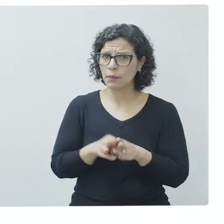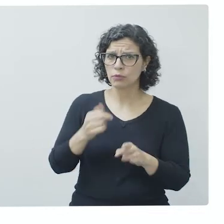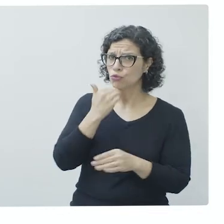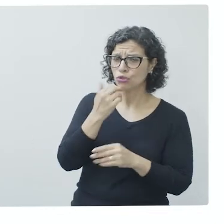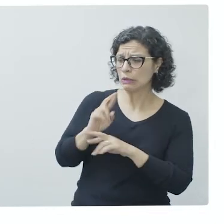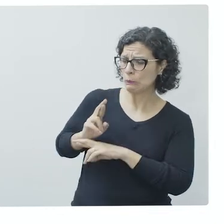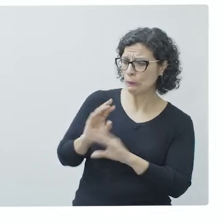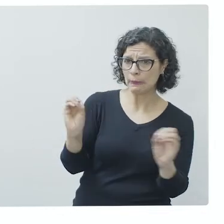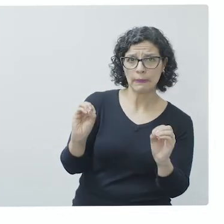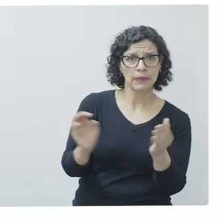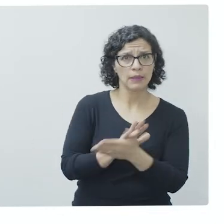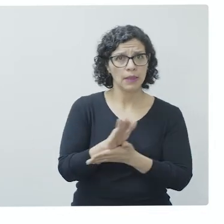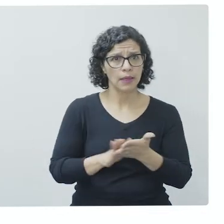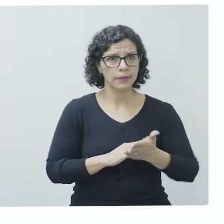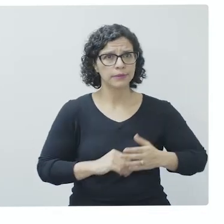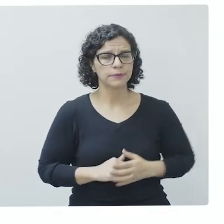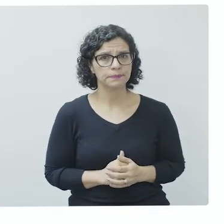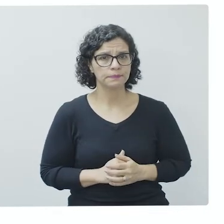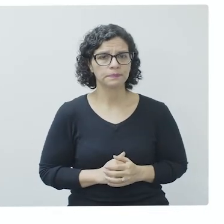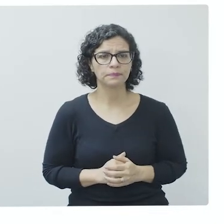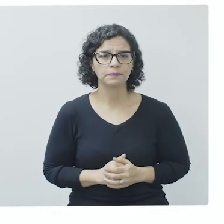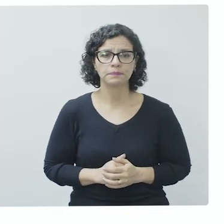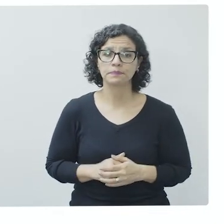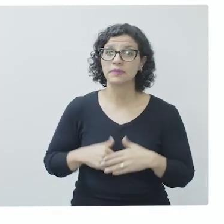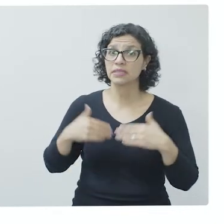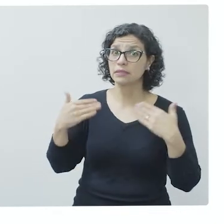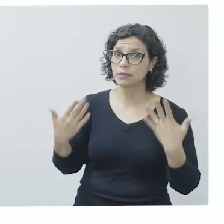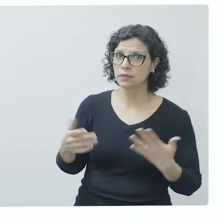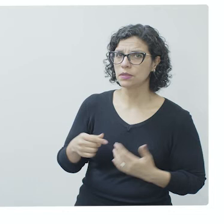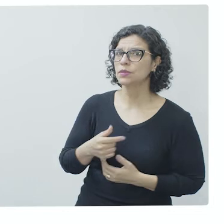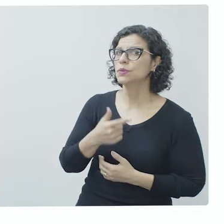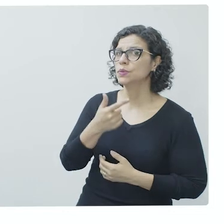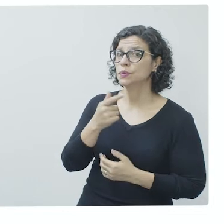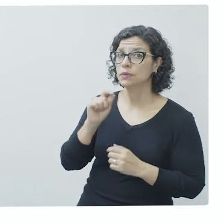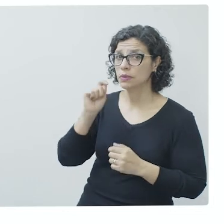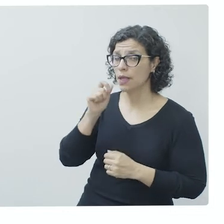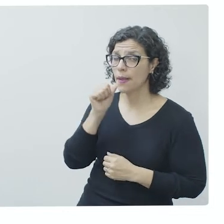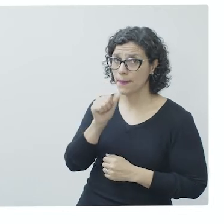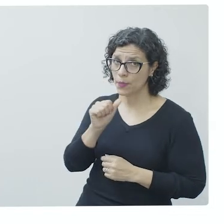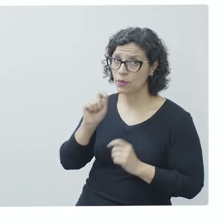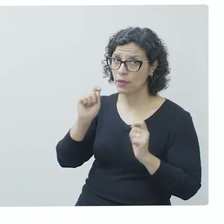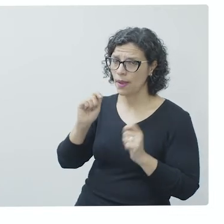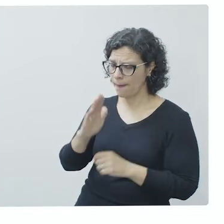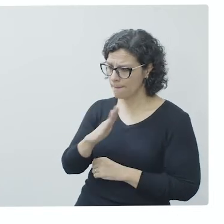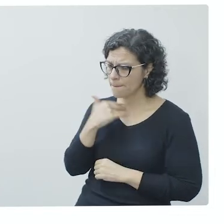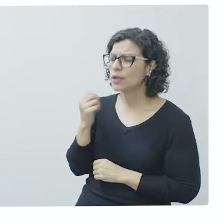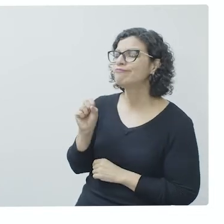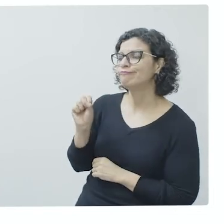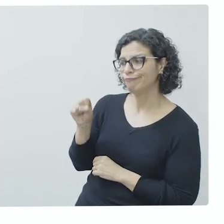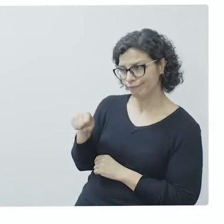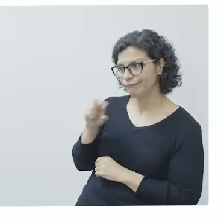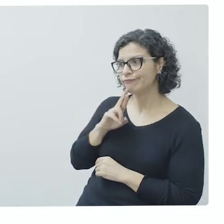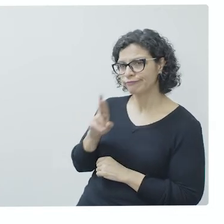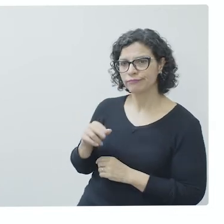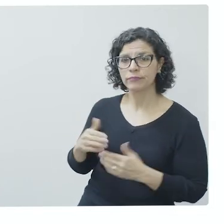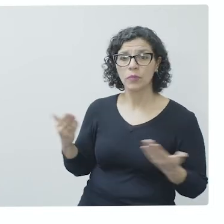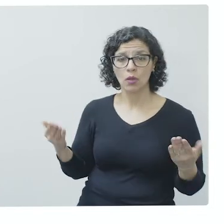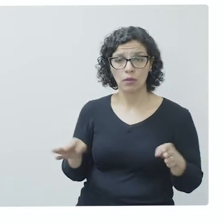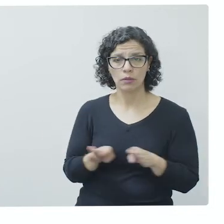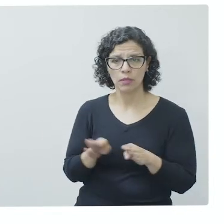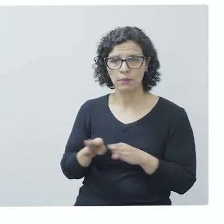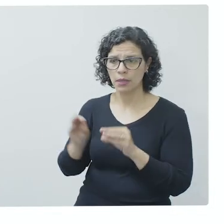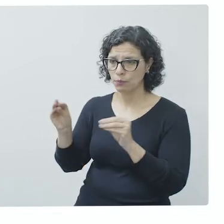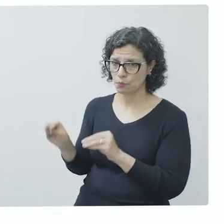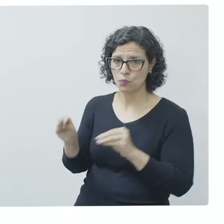não resta nenhuma esperança? A morte fez sim com a cabeça. Em